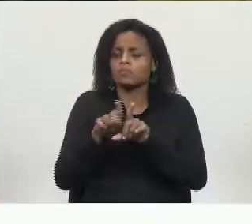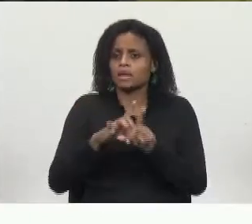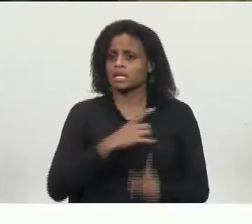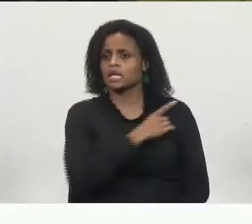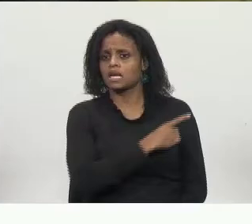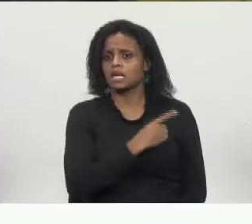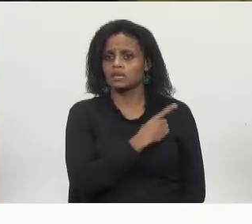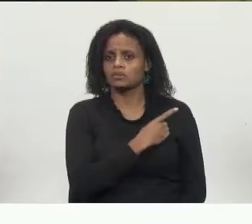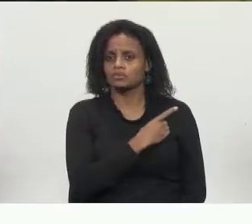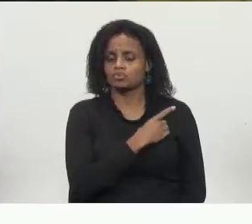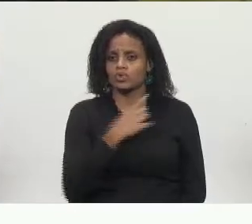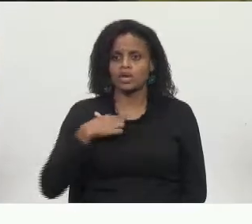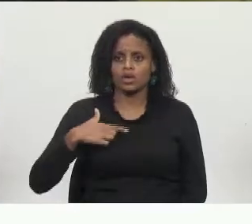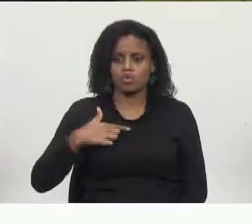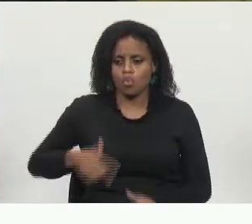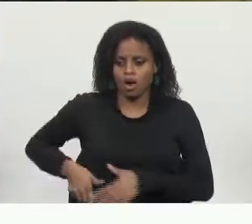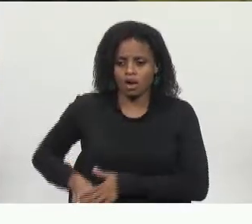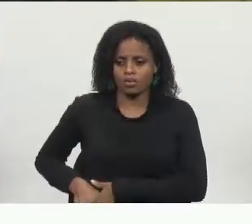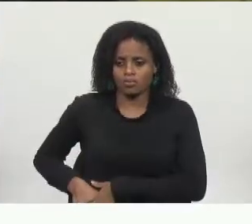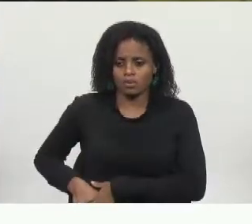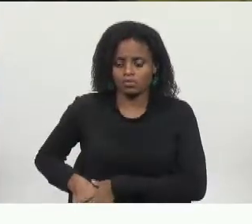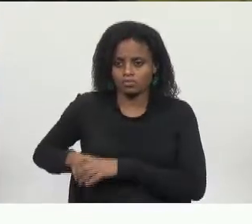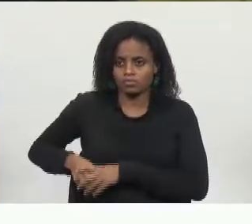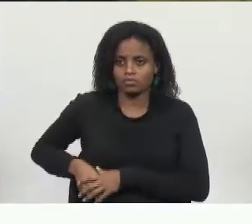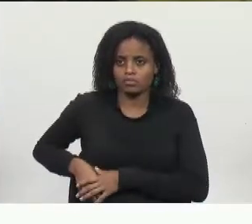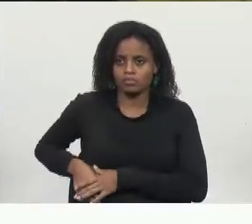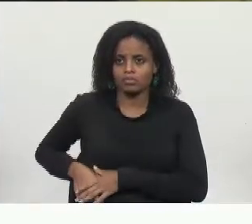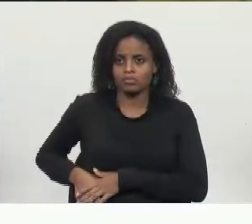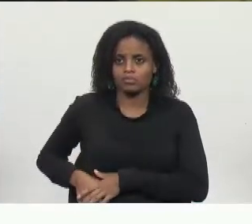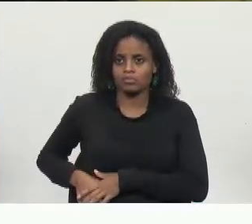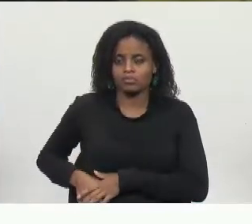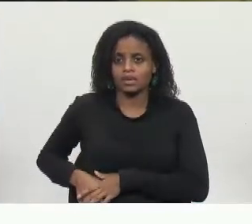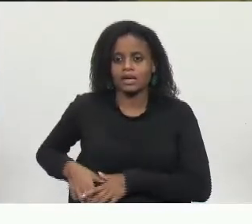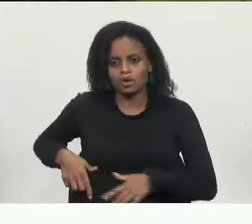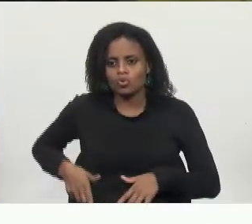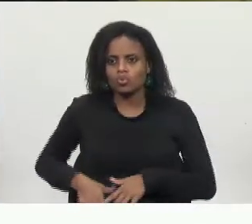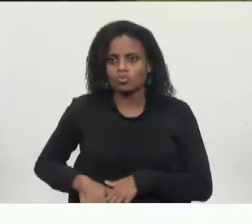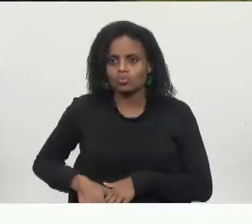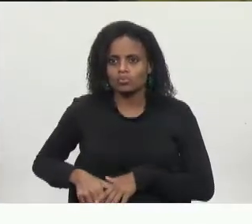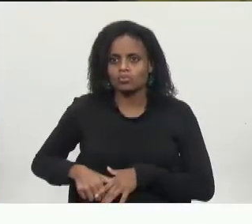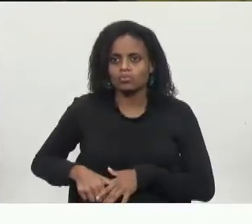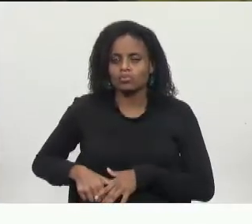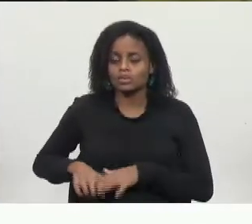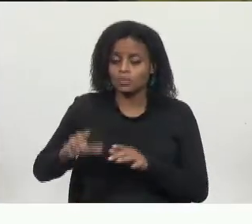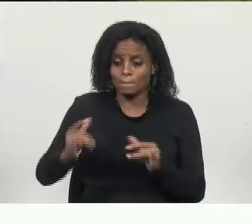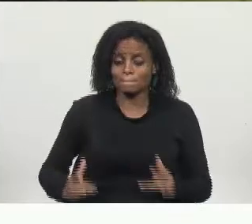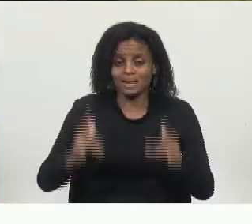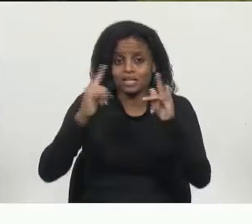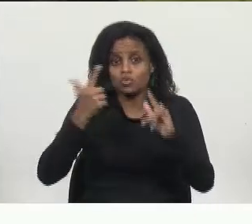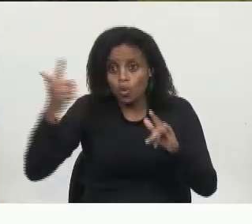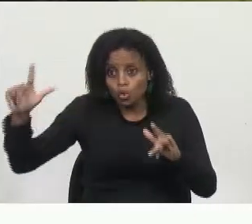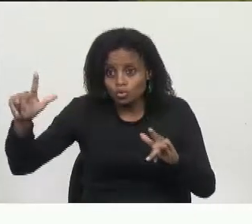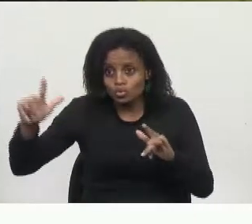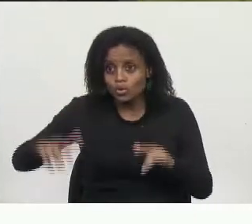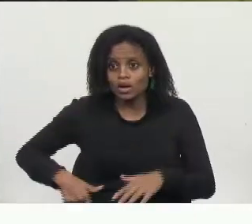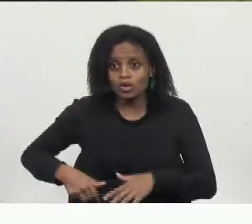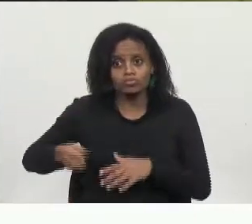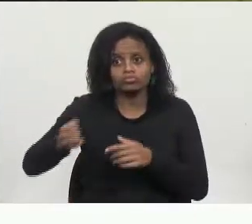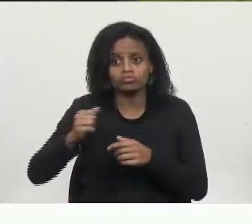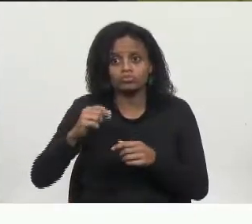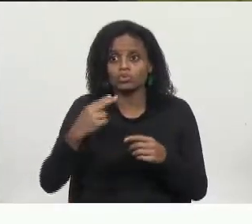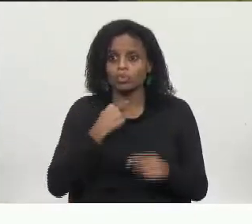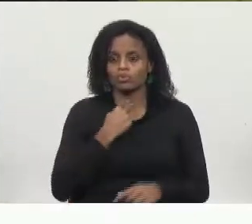que vir desarmado até nesse prédio aqui anexo. Até nesse prédio eu vou ter que ficar desarmado, porque, além dele